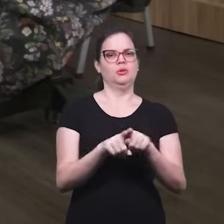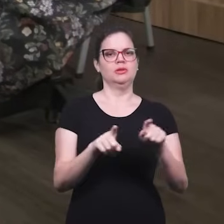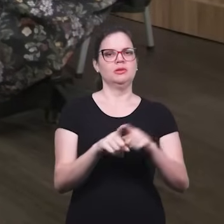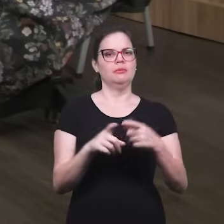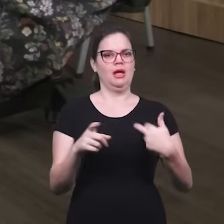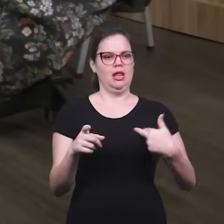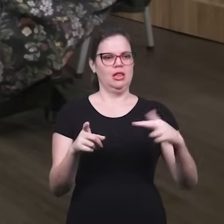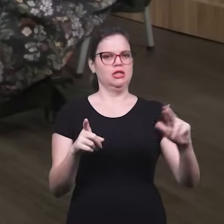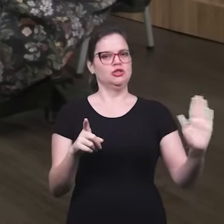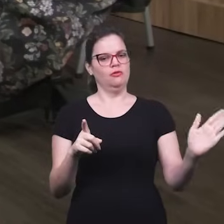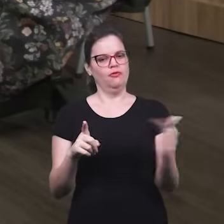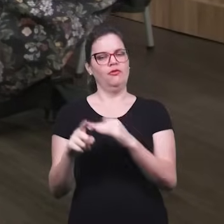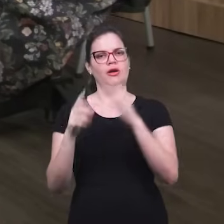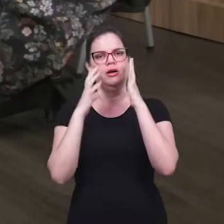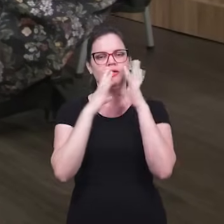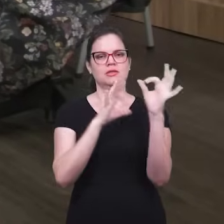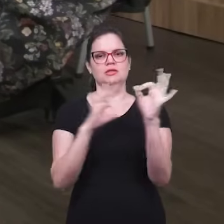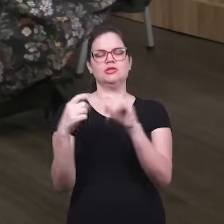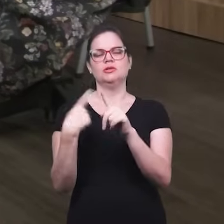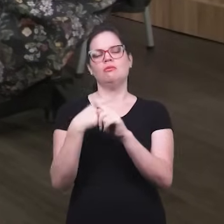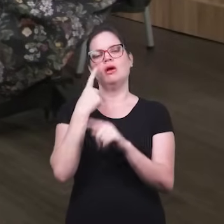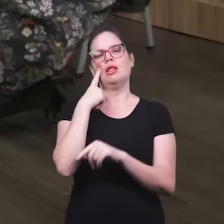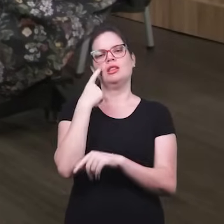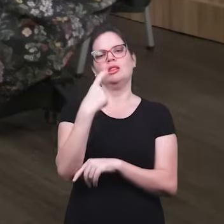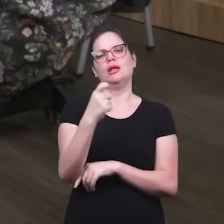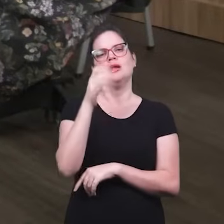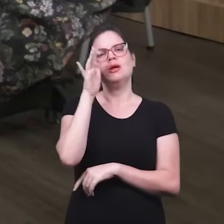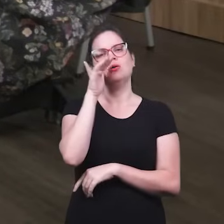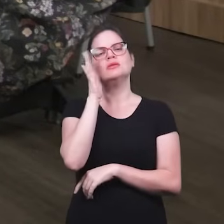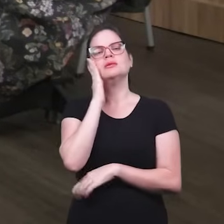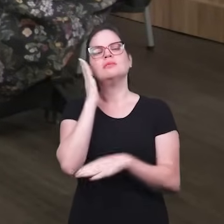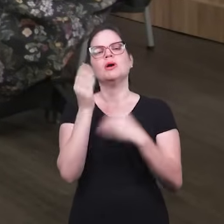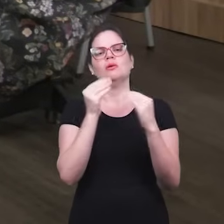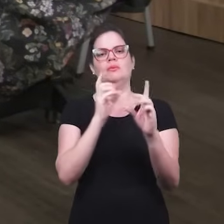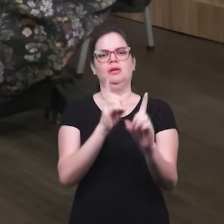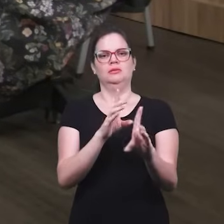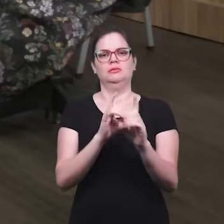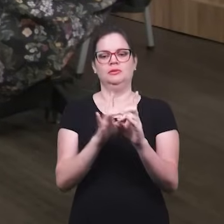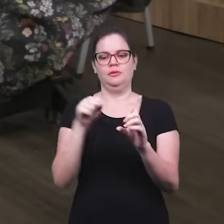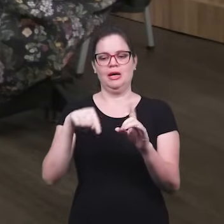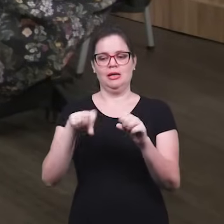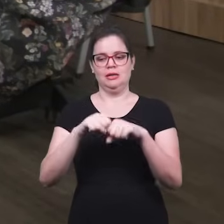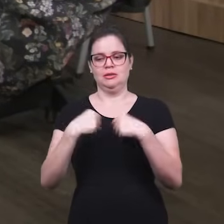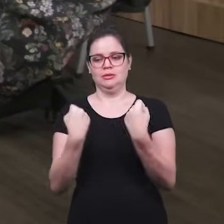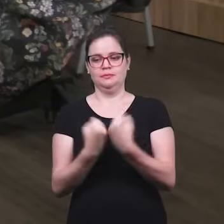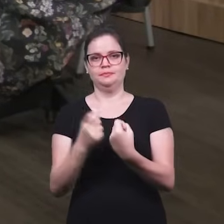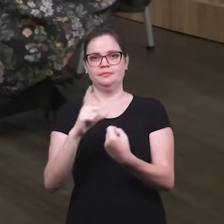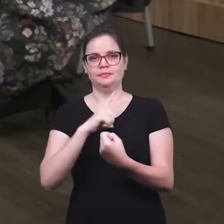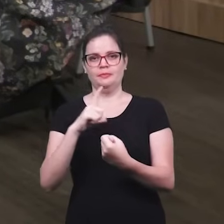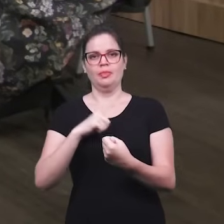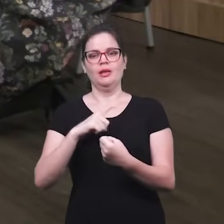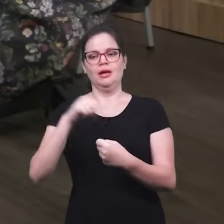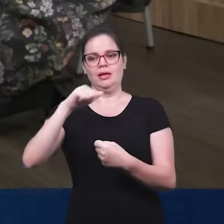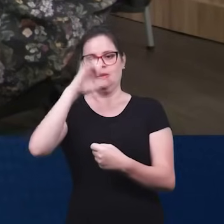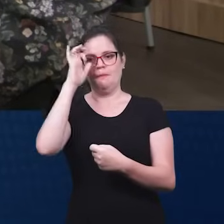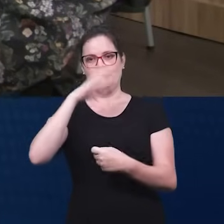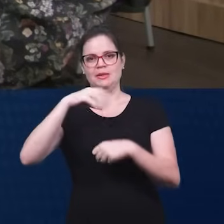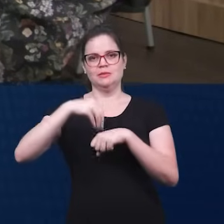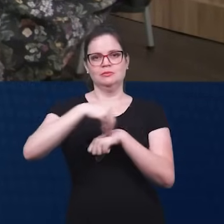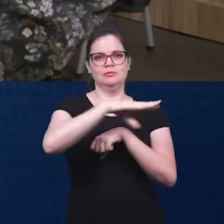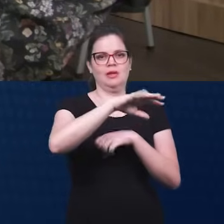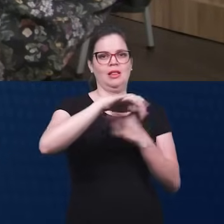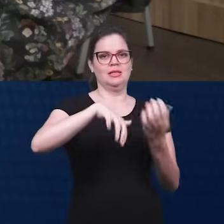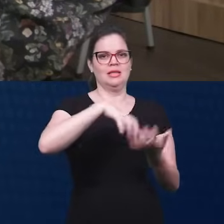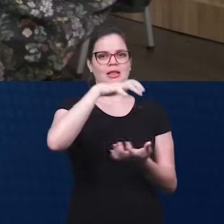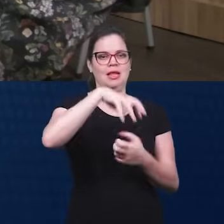se chegando pelo Zoom. Então, são feitos seminários daqui do Brasil para esses grupos. Então,